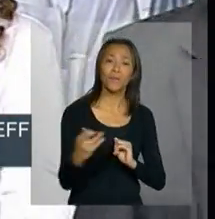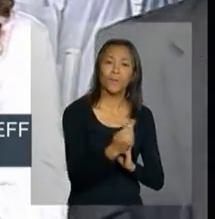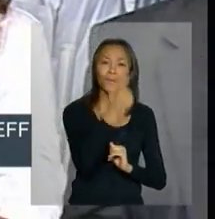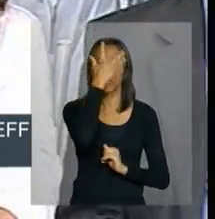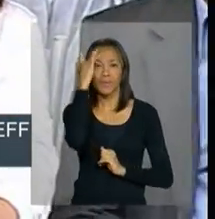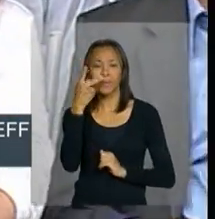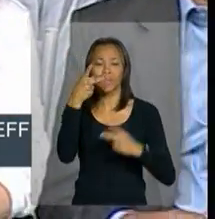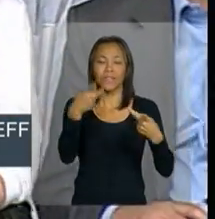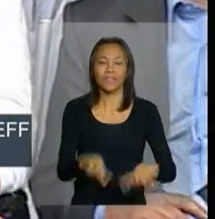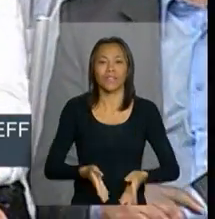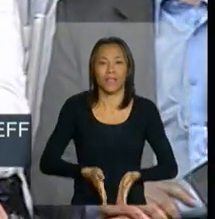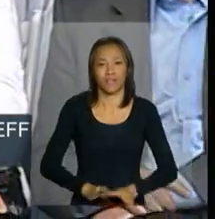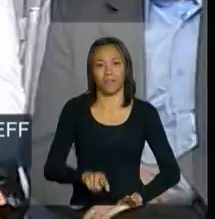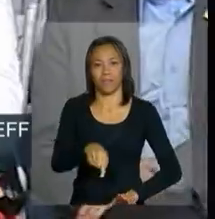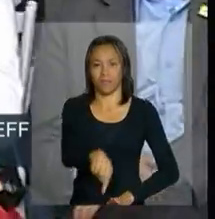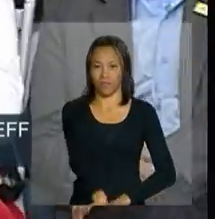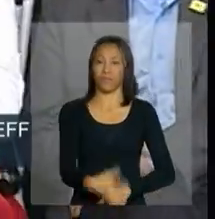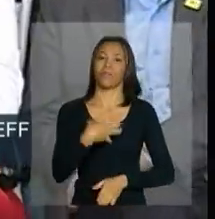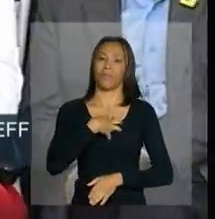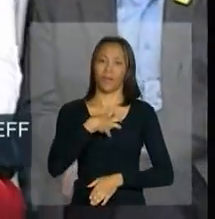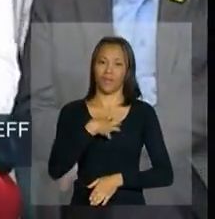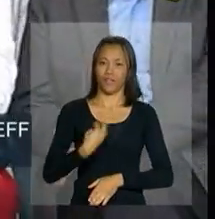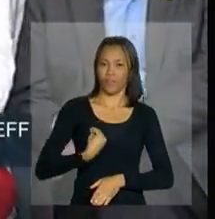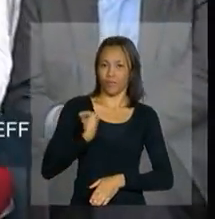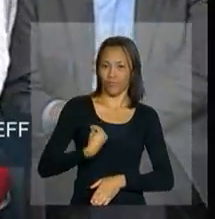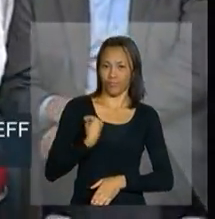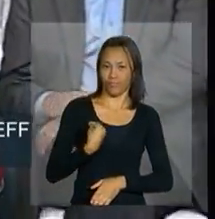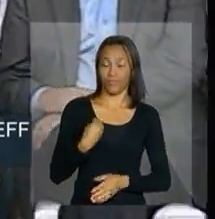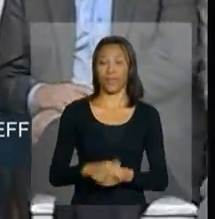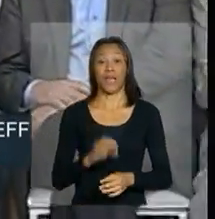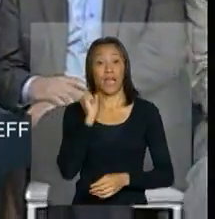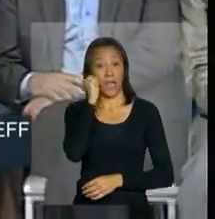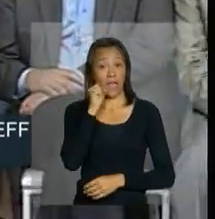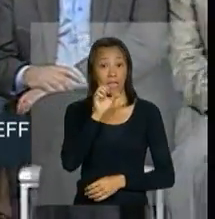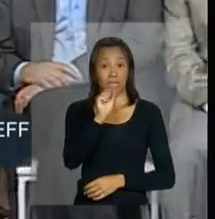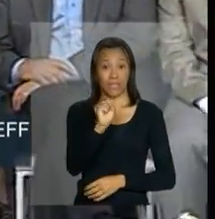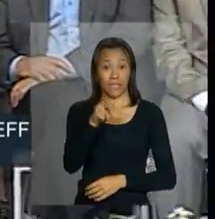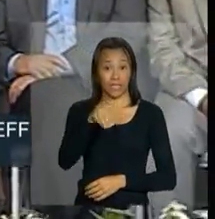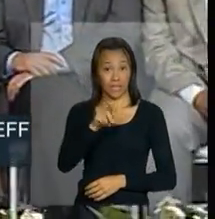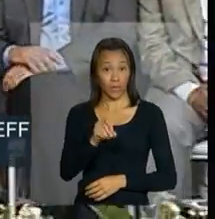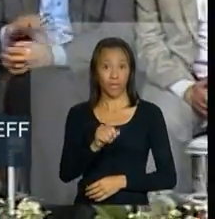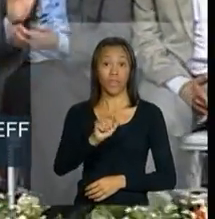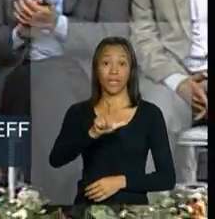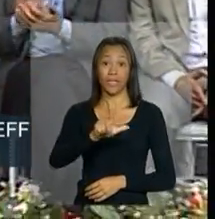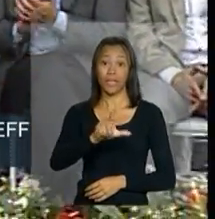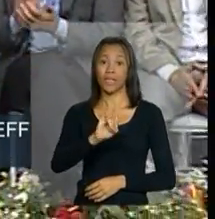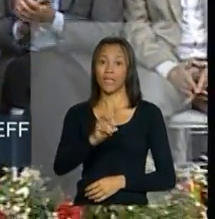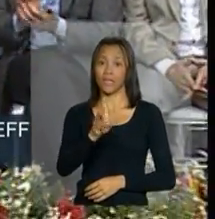meus queridos baianos aqui presentes, a senadora Lídice da Mata,